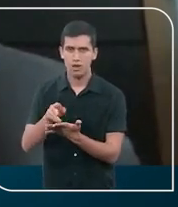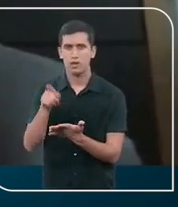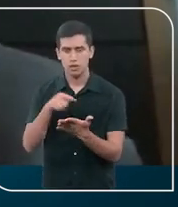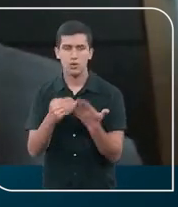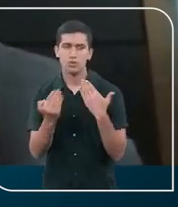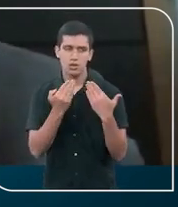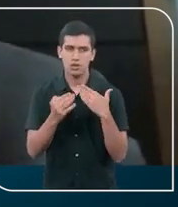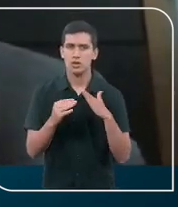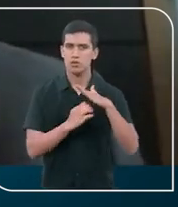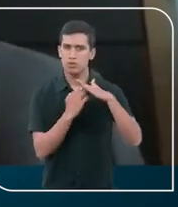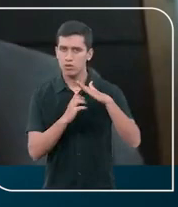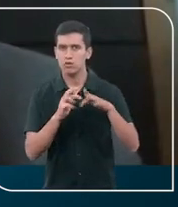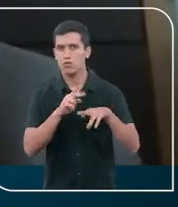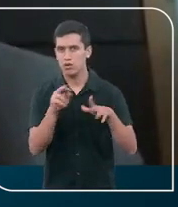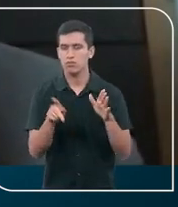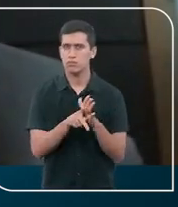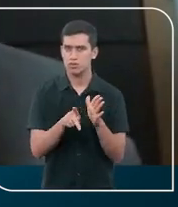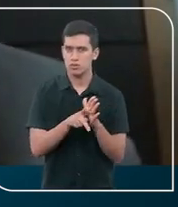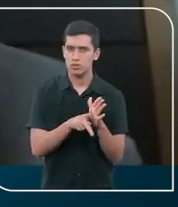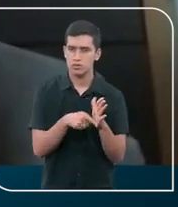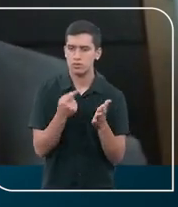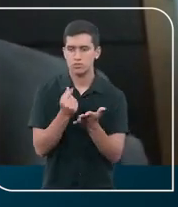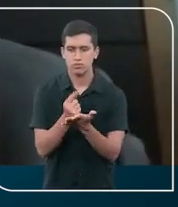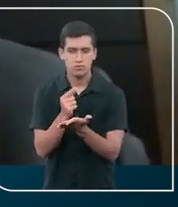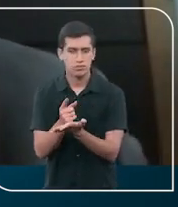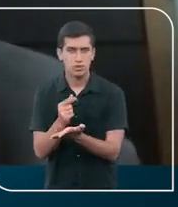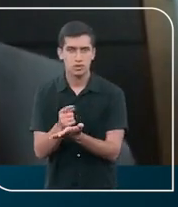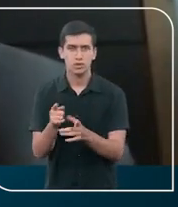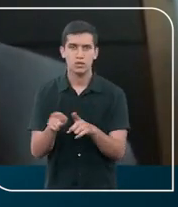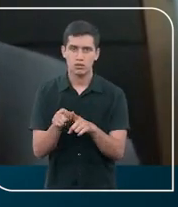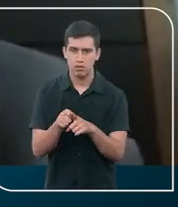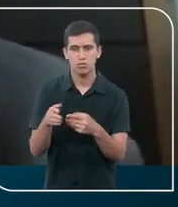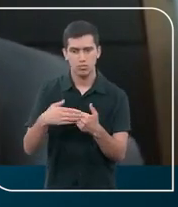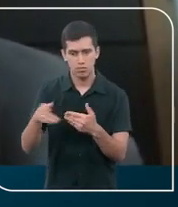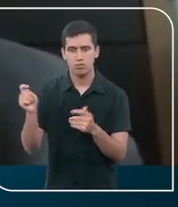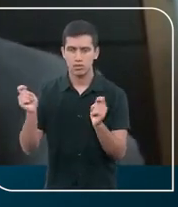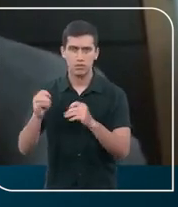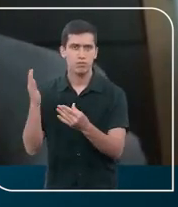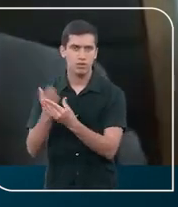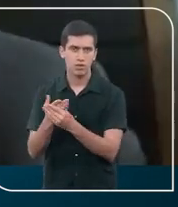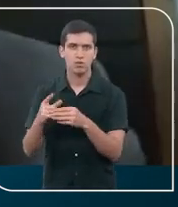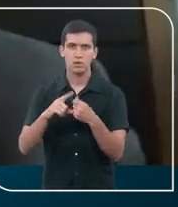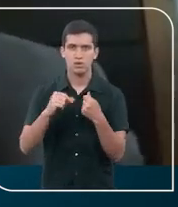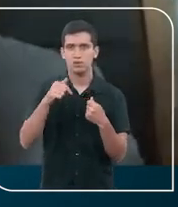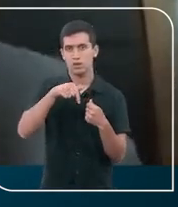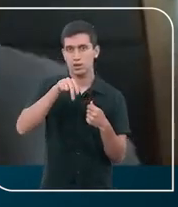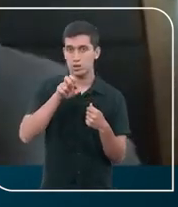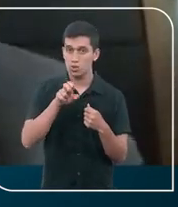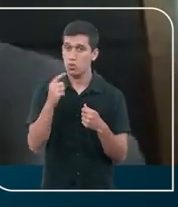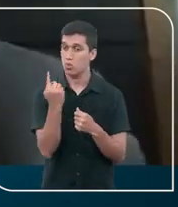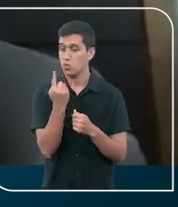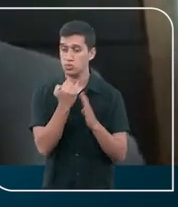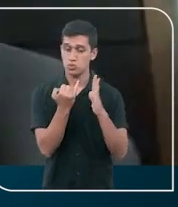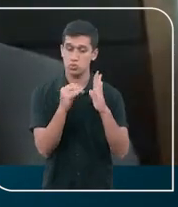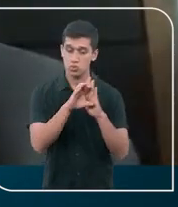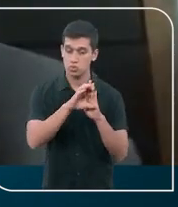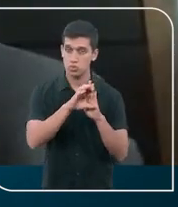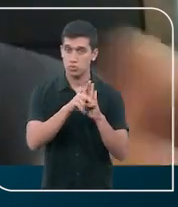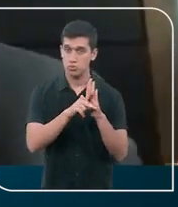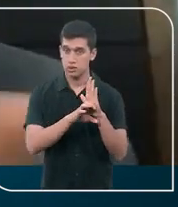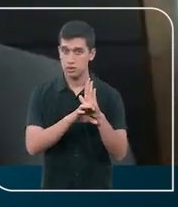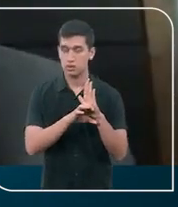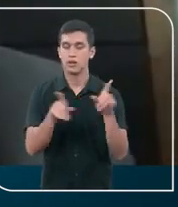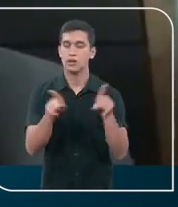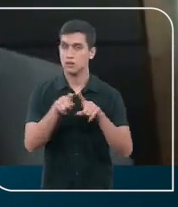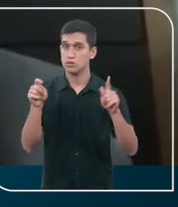para fins previdenciários, ele tem capacidade processual, lá pelo artigo 7511 do CPC, ele pode